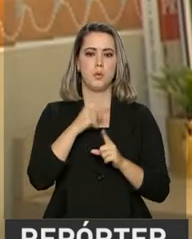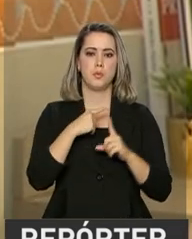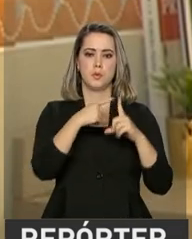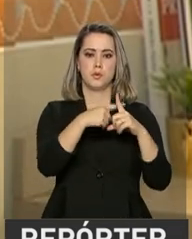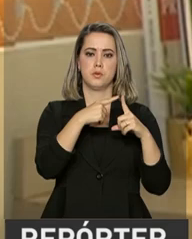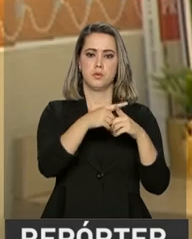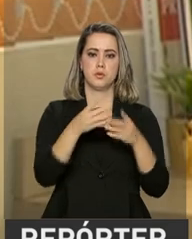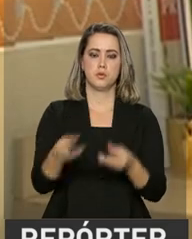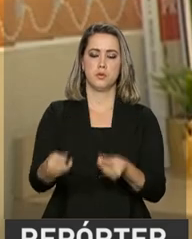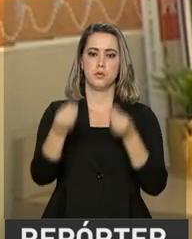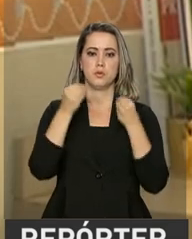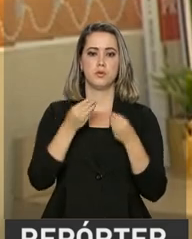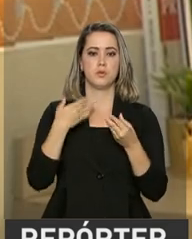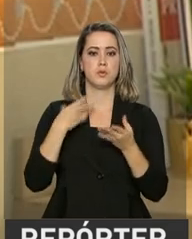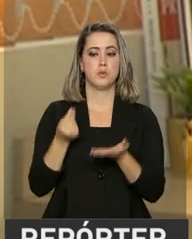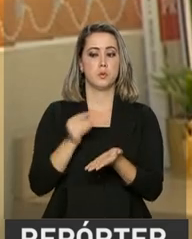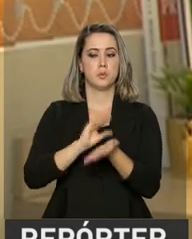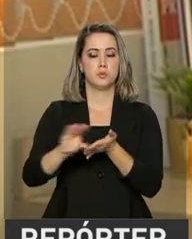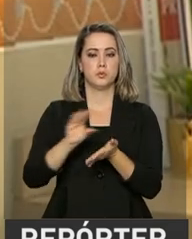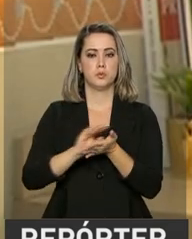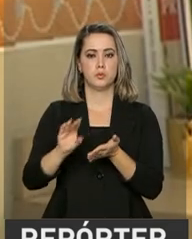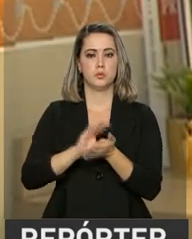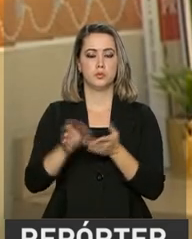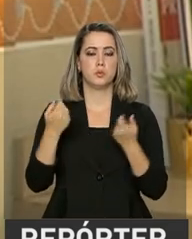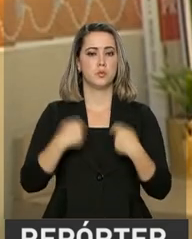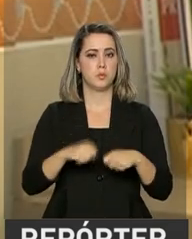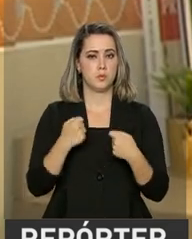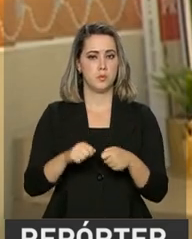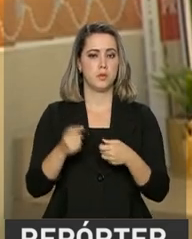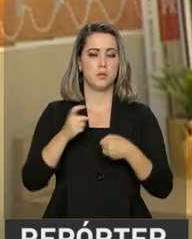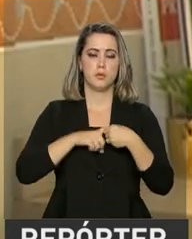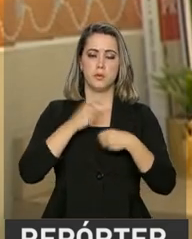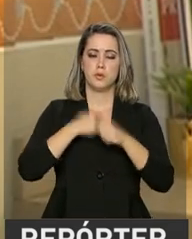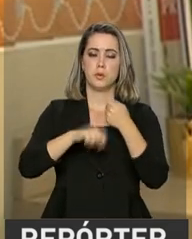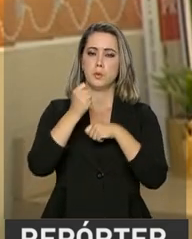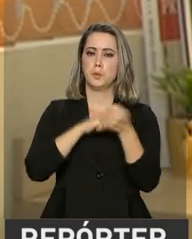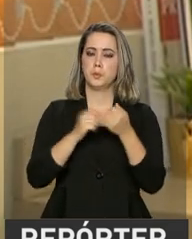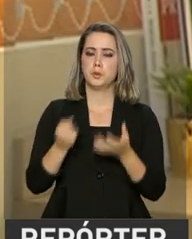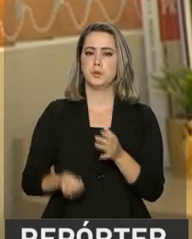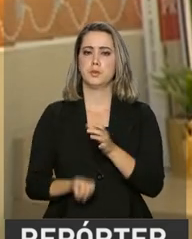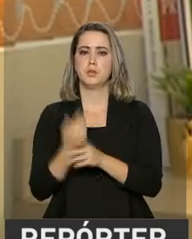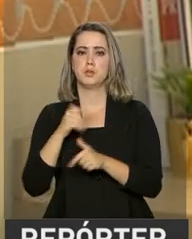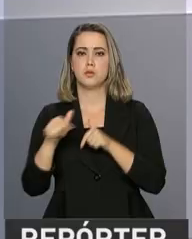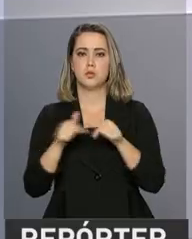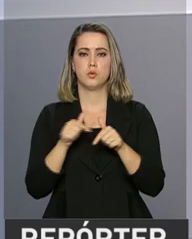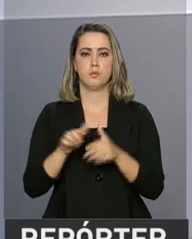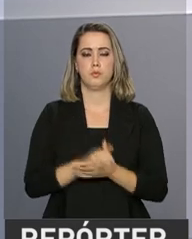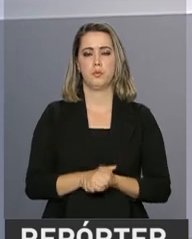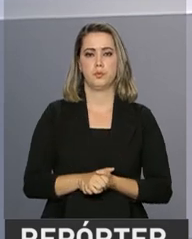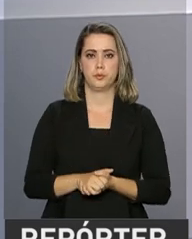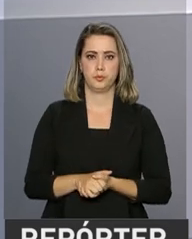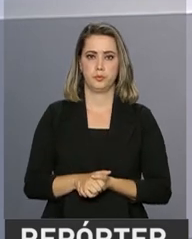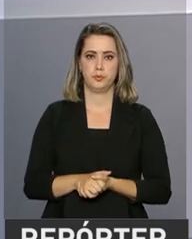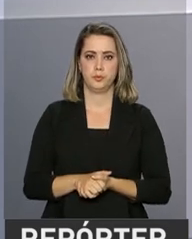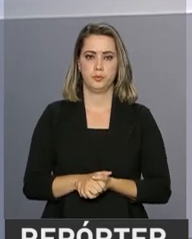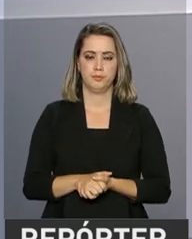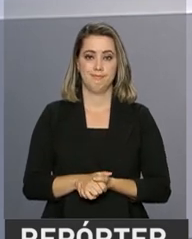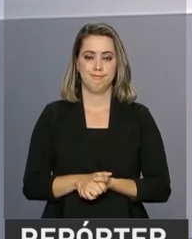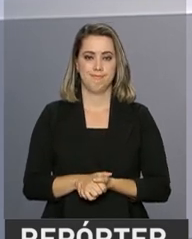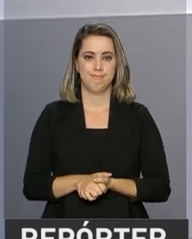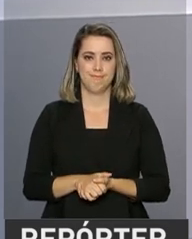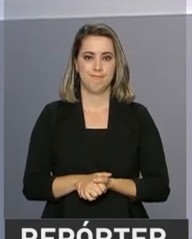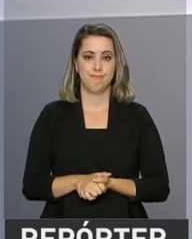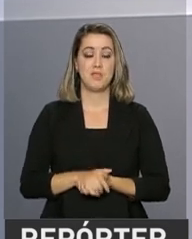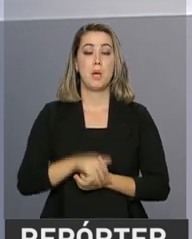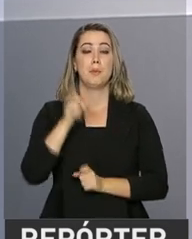positiva trazendo os recursos necessários pra retomada da da economia com geração de emprego e renda produtores do